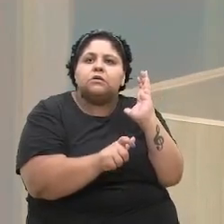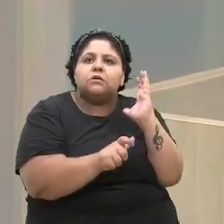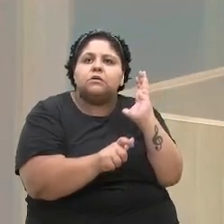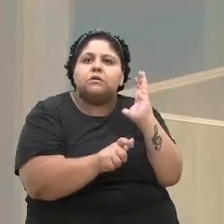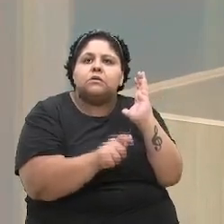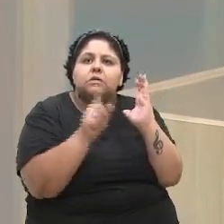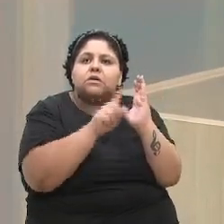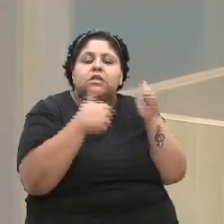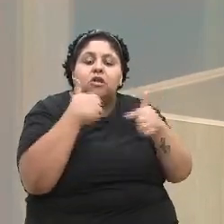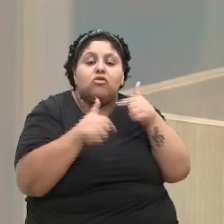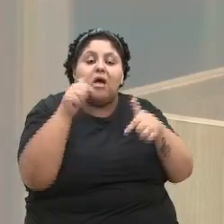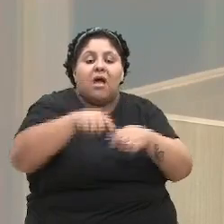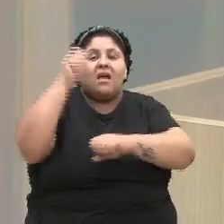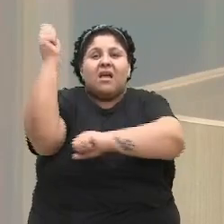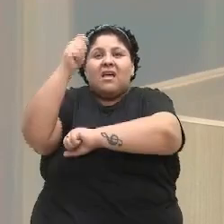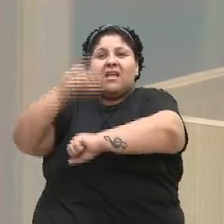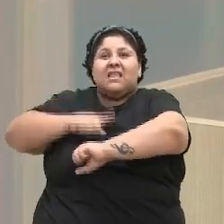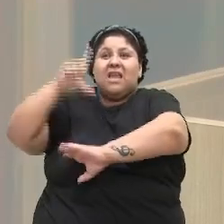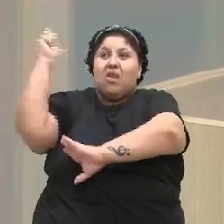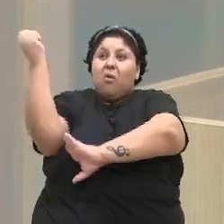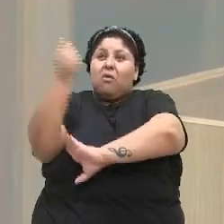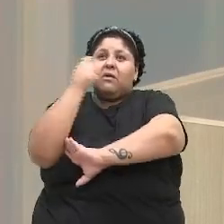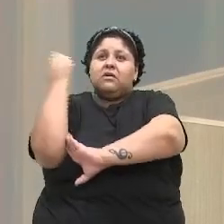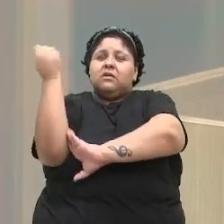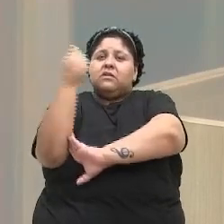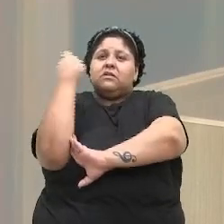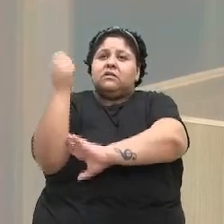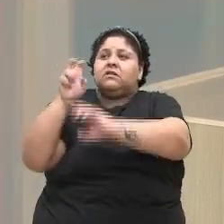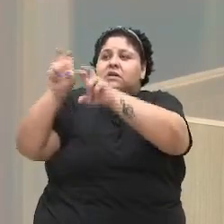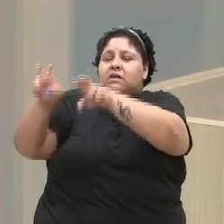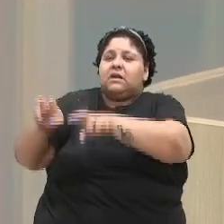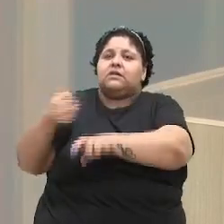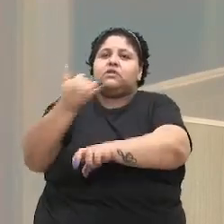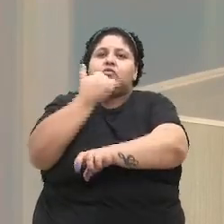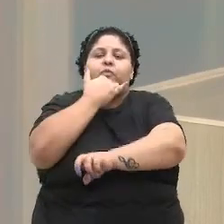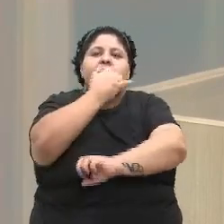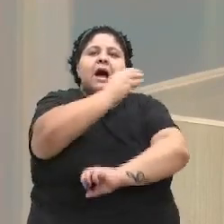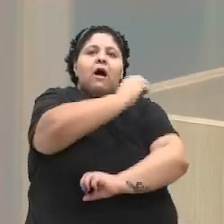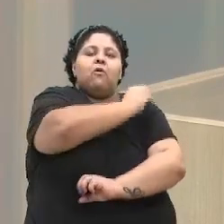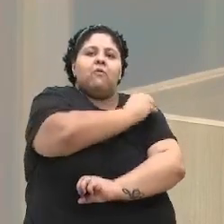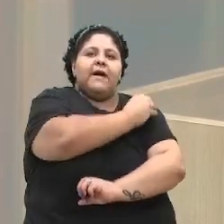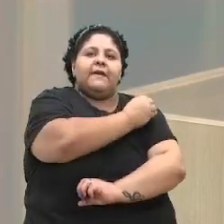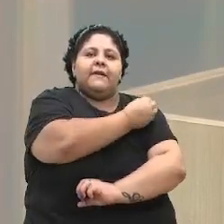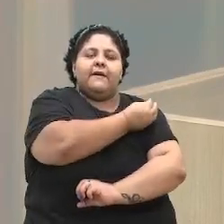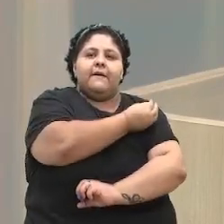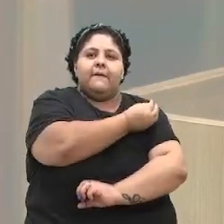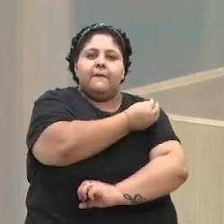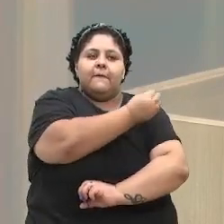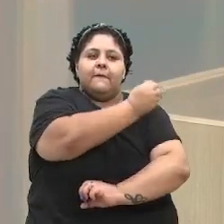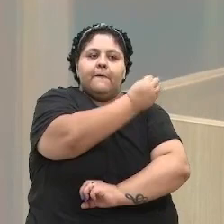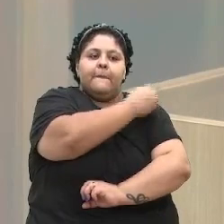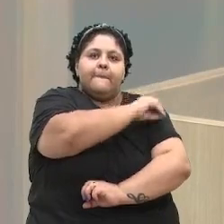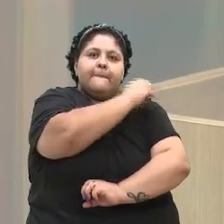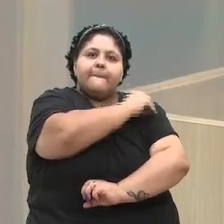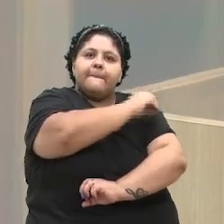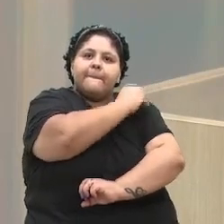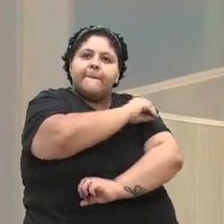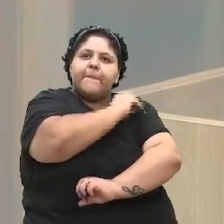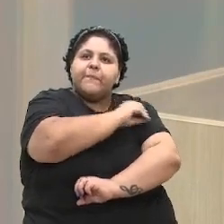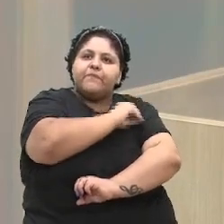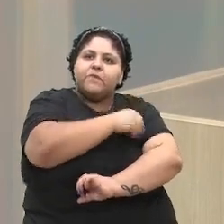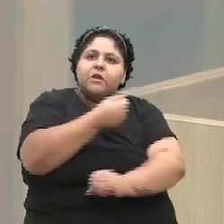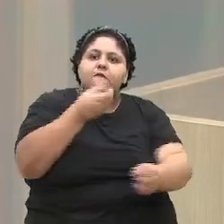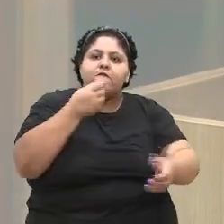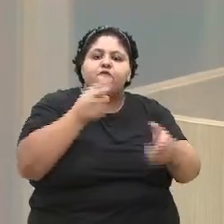um problema gravíssimo com a questão do álcool taxa a cachaça taxa Whisky se botar uma garrafa de